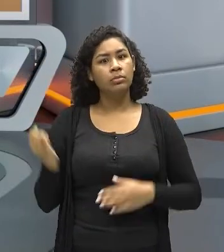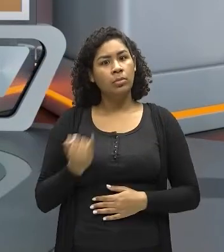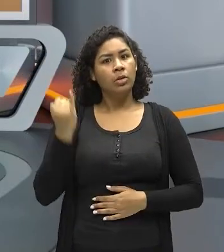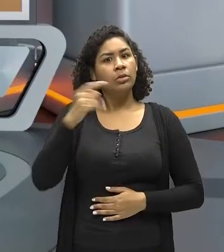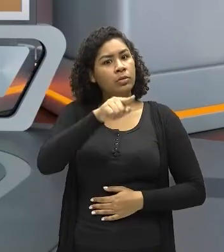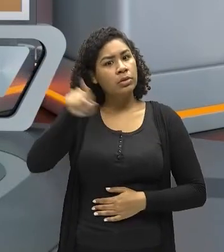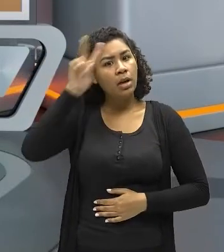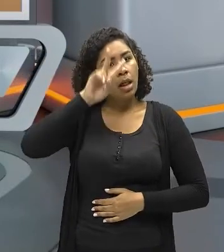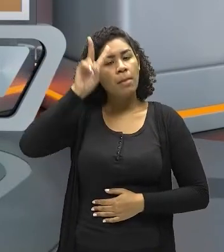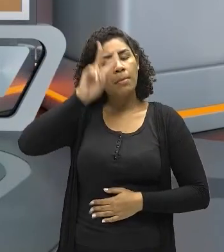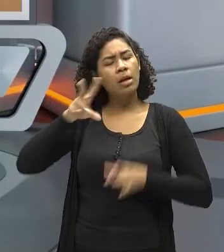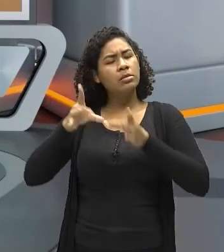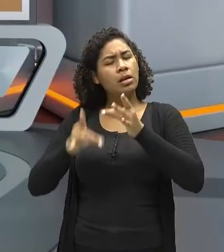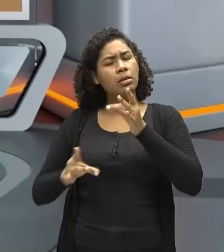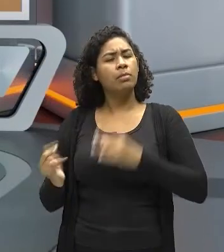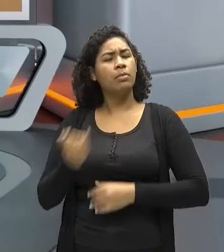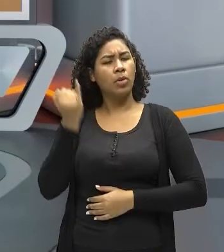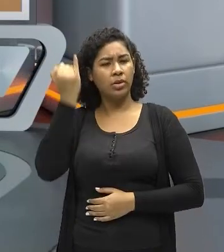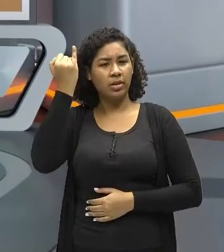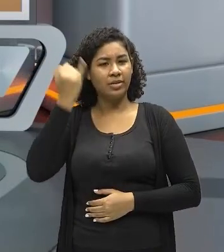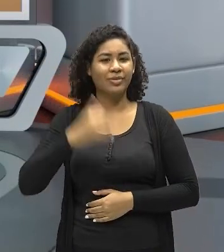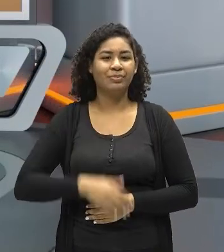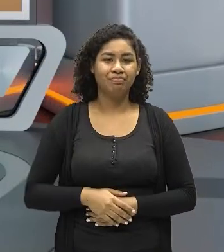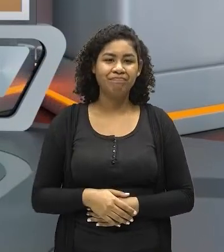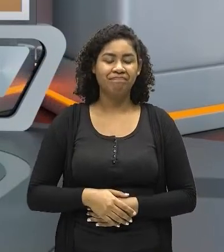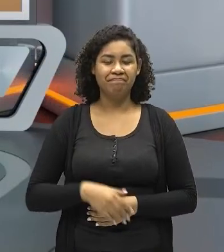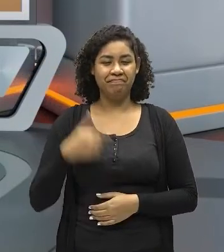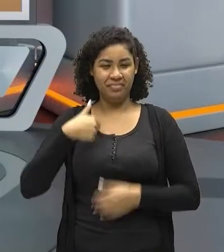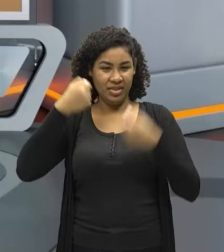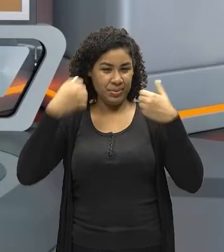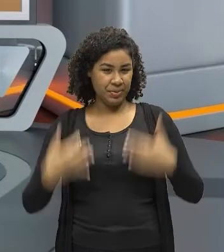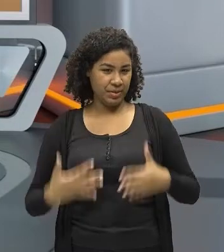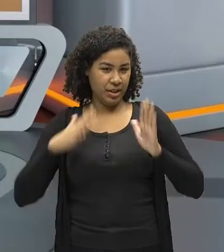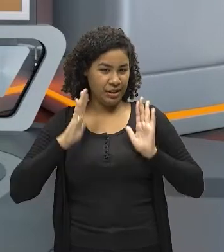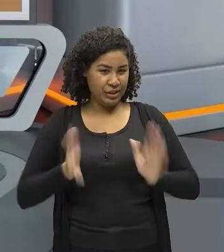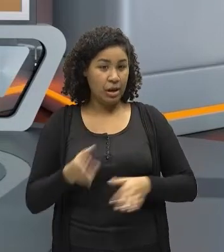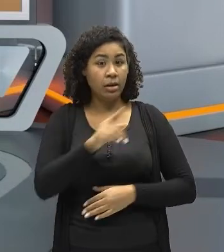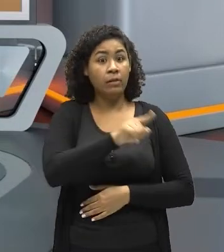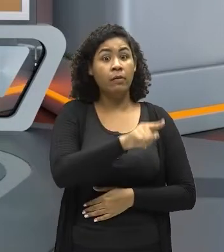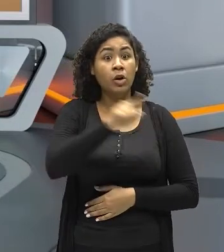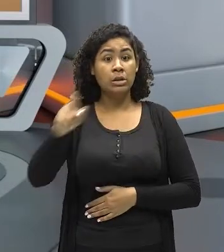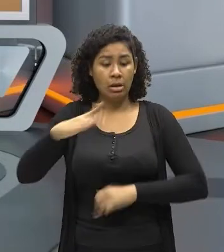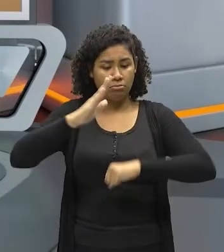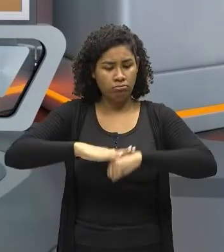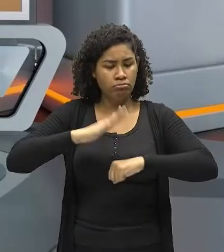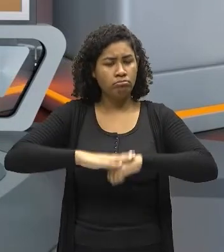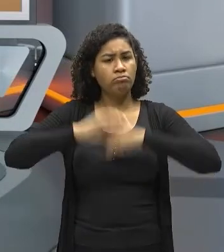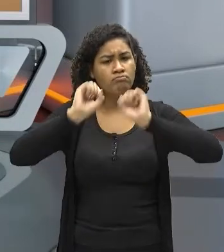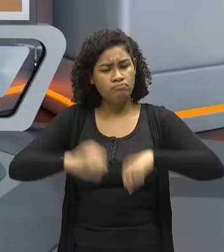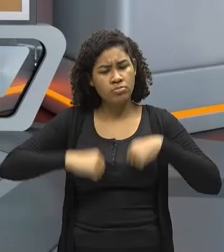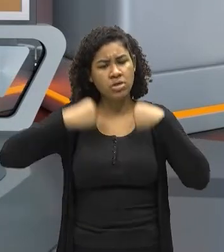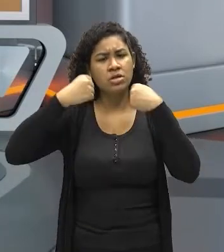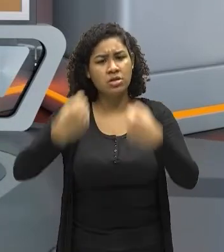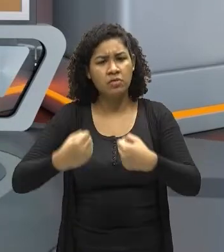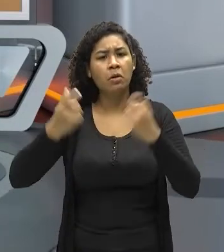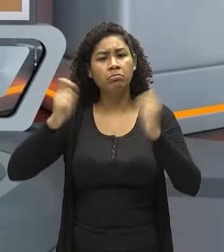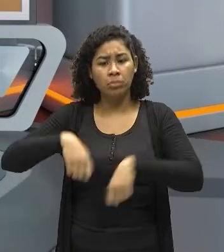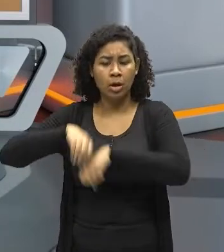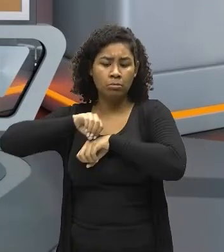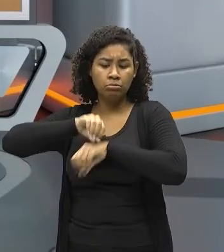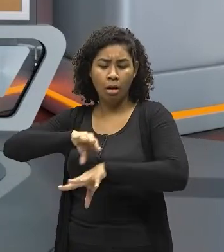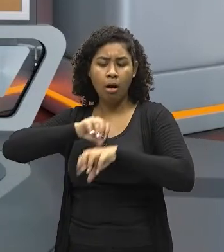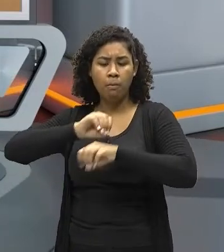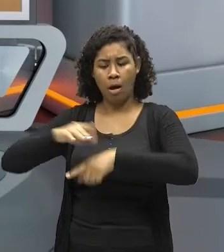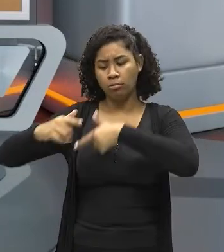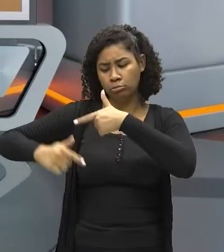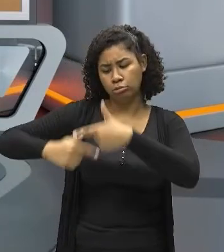detalhe. Como nós já comentamos no dia de hoje, são vocês que vão levar essa herança cultural linguística